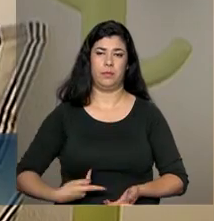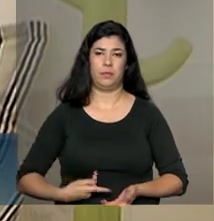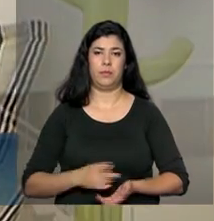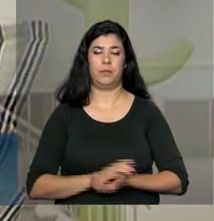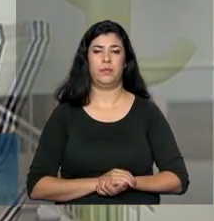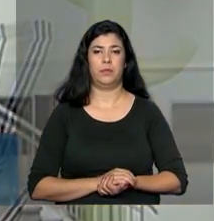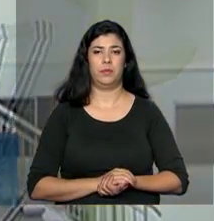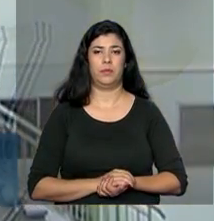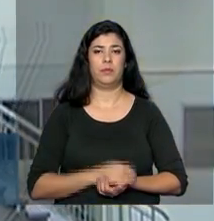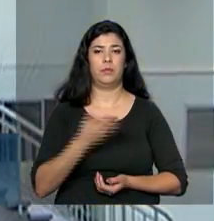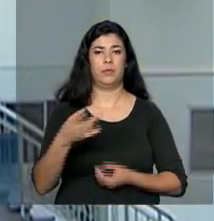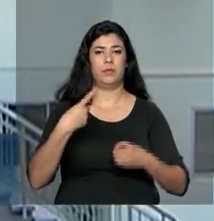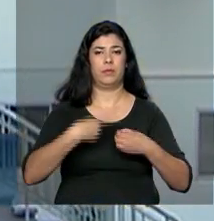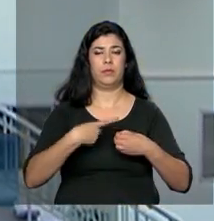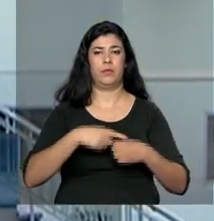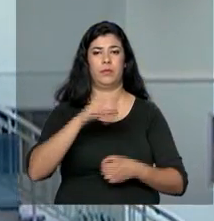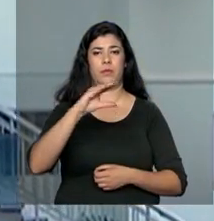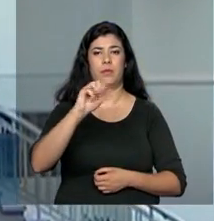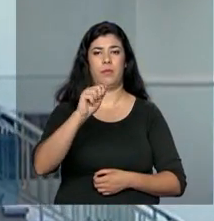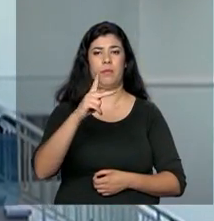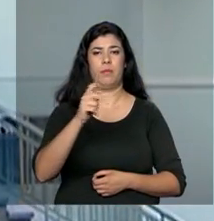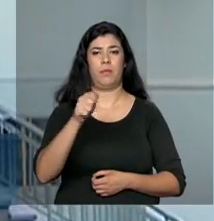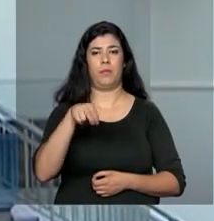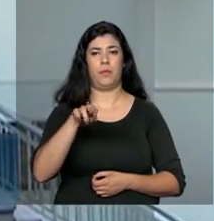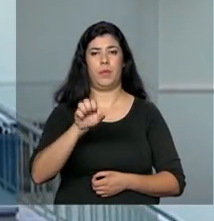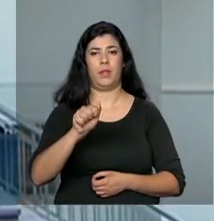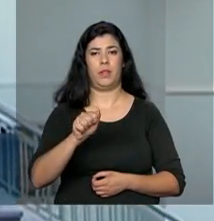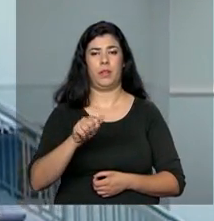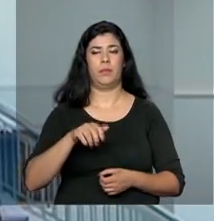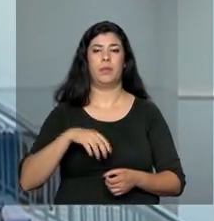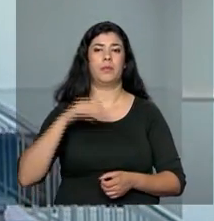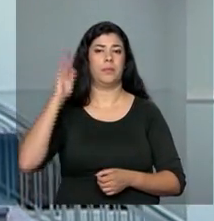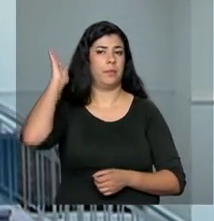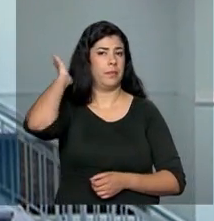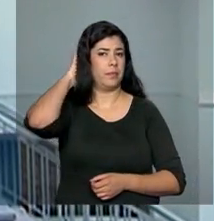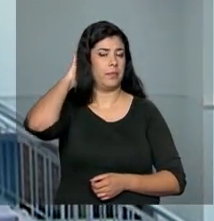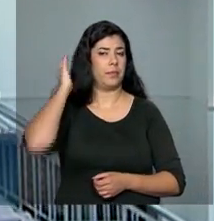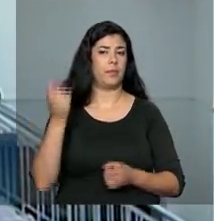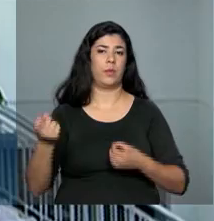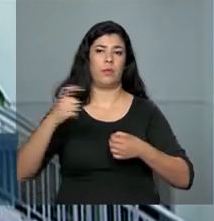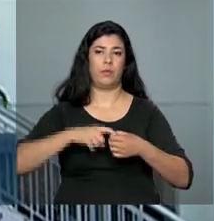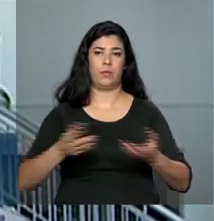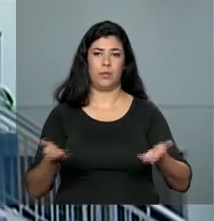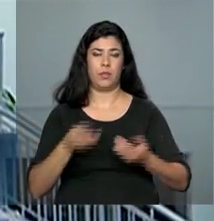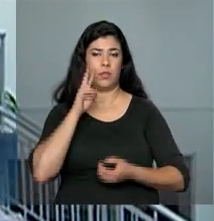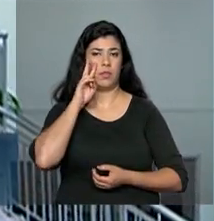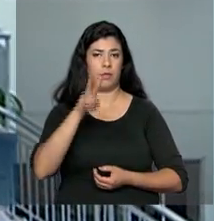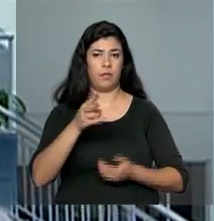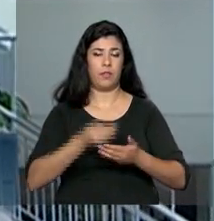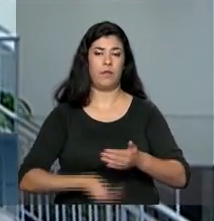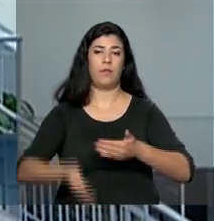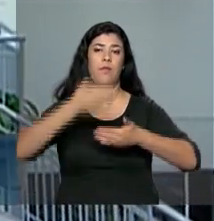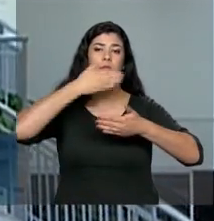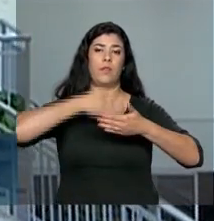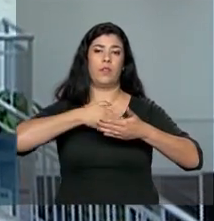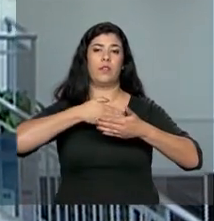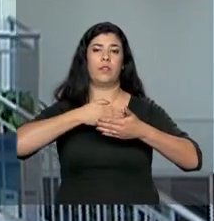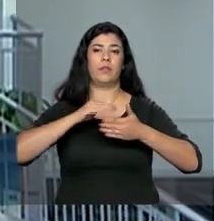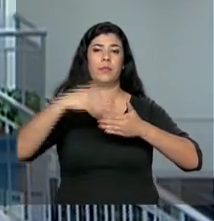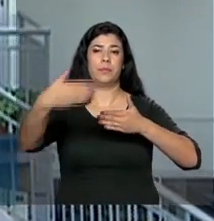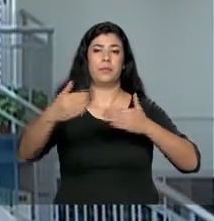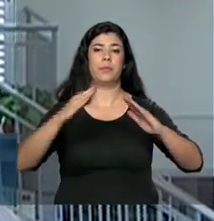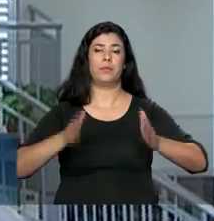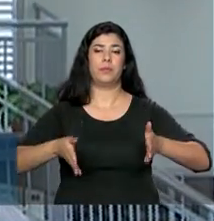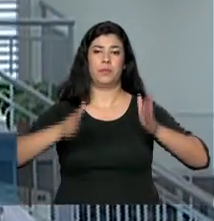Rousseff em Capanema no Pará agora Voltamos ao vivo com a imagem externa desse apartamento a presidenta